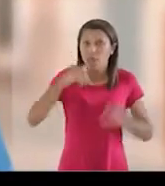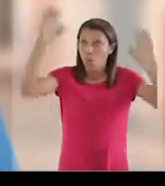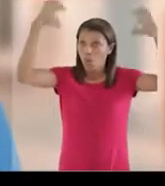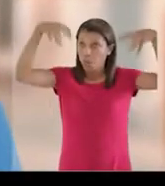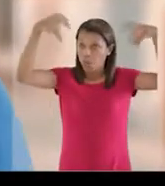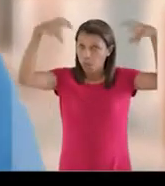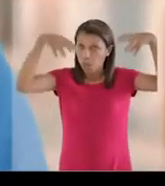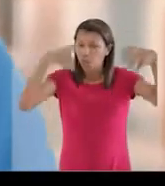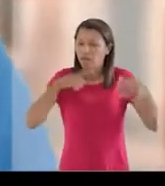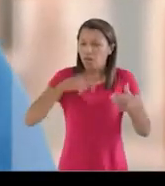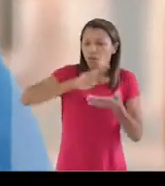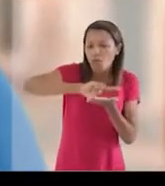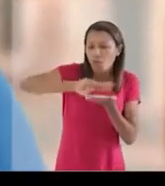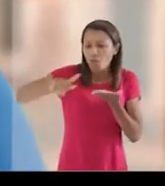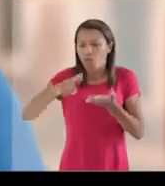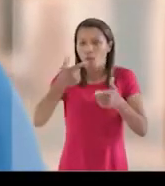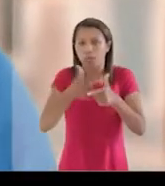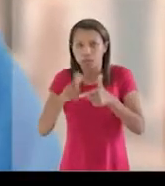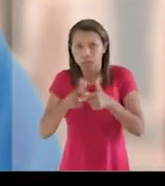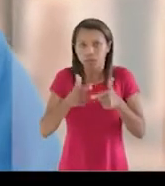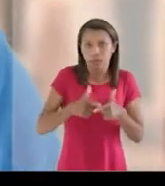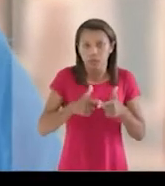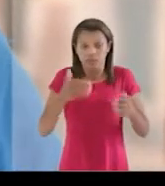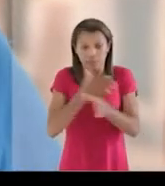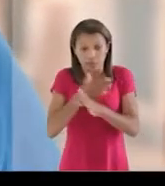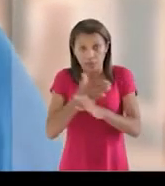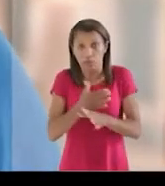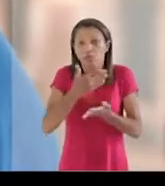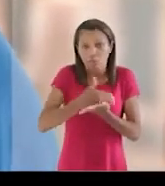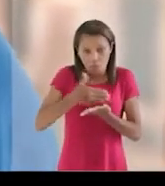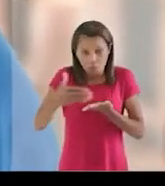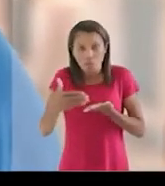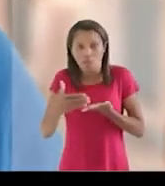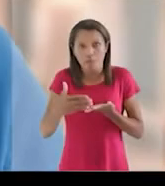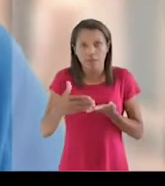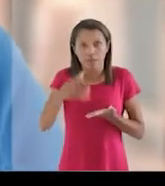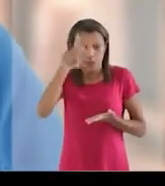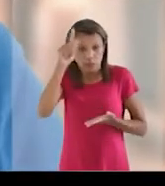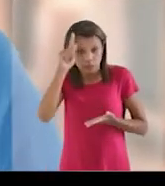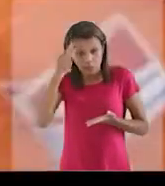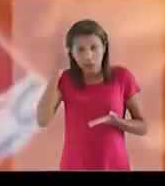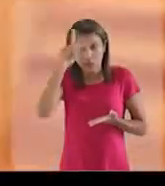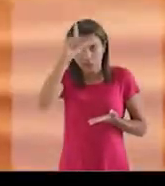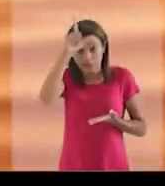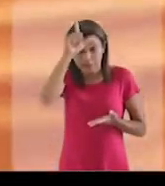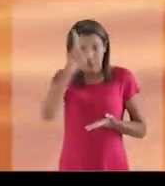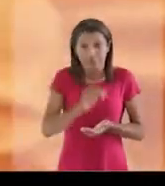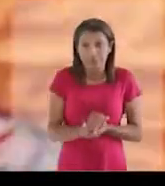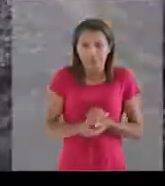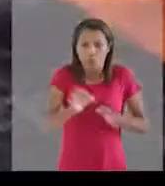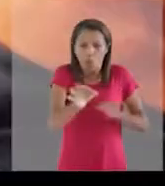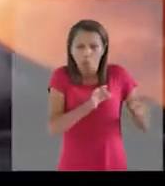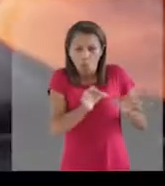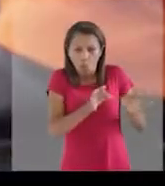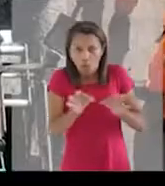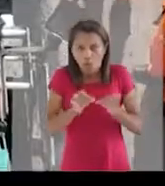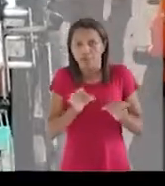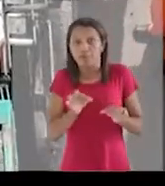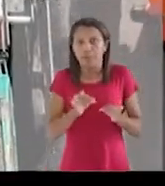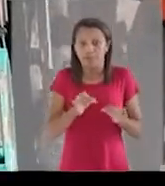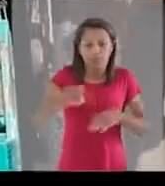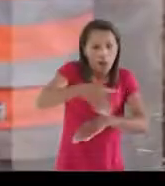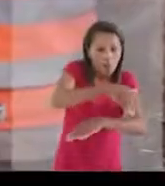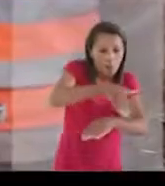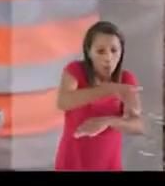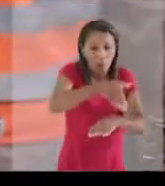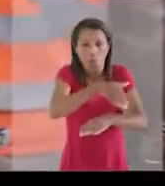em São Luís traz grandes problemas para a cidade. Por isso, vou começar nossa gestão mobilizando toda a prefeitura para ações como operações de